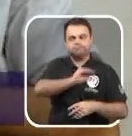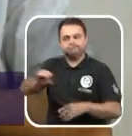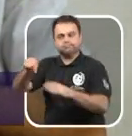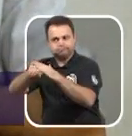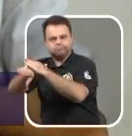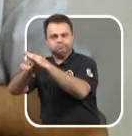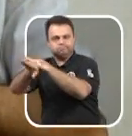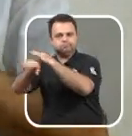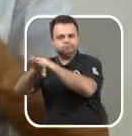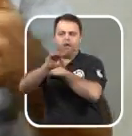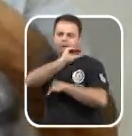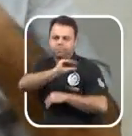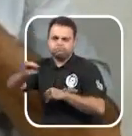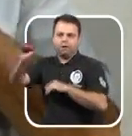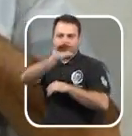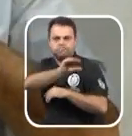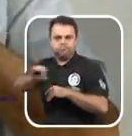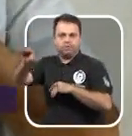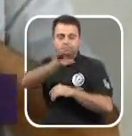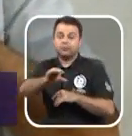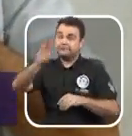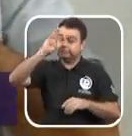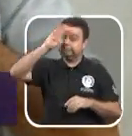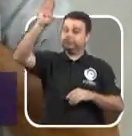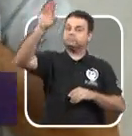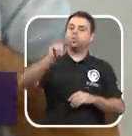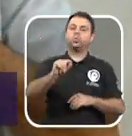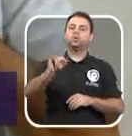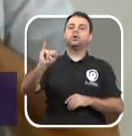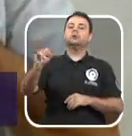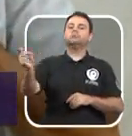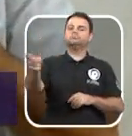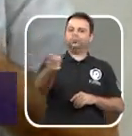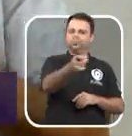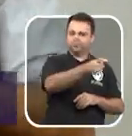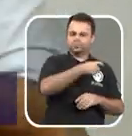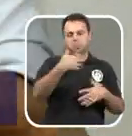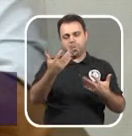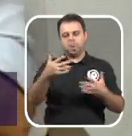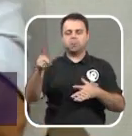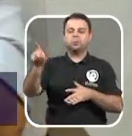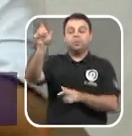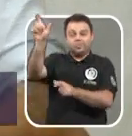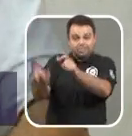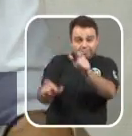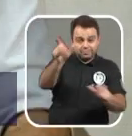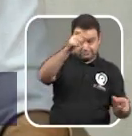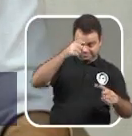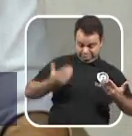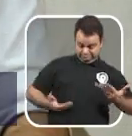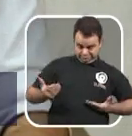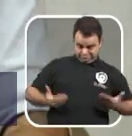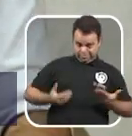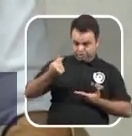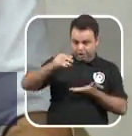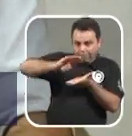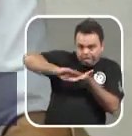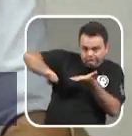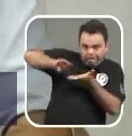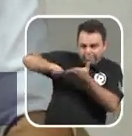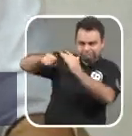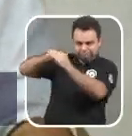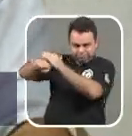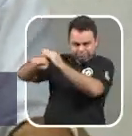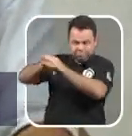o mais importante é a arrecadação por parte do servidor ativo. Se você começa a substituir contratação de médico,